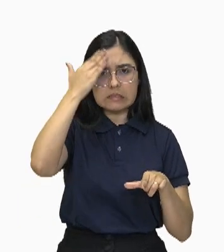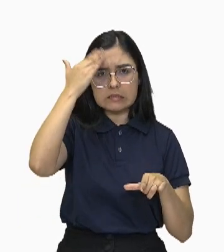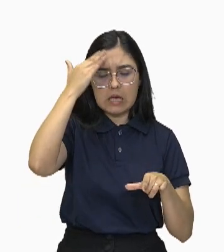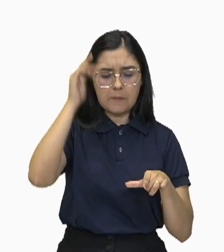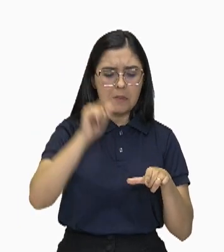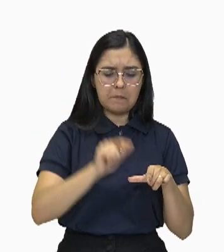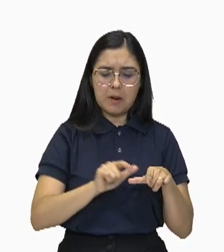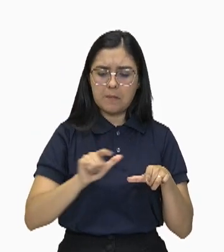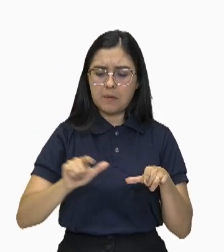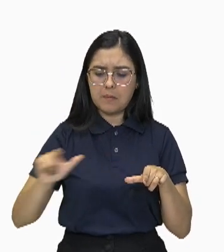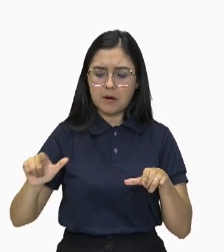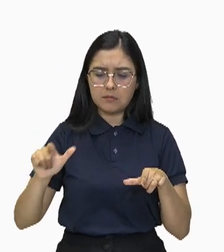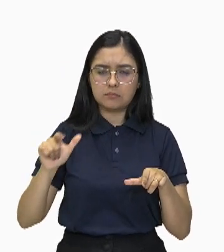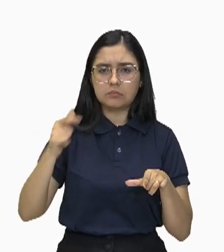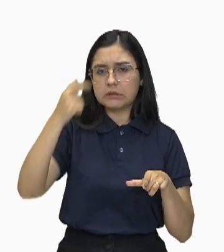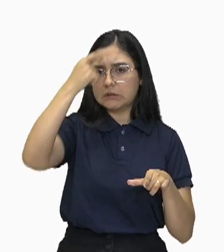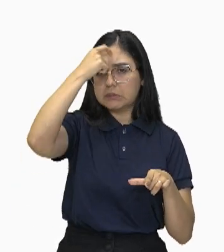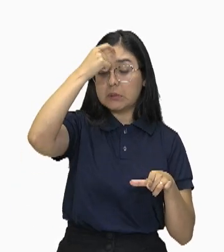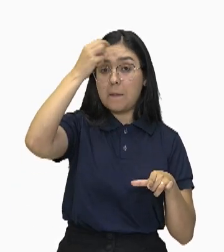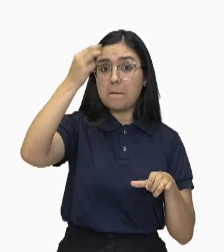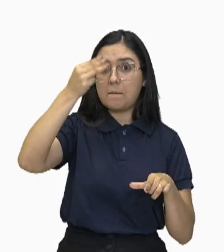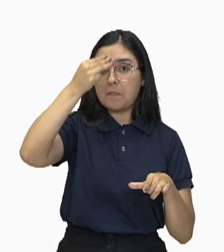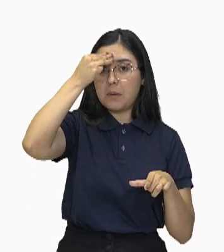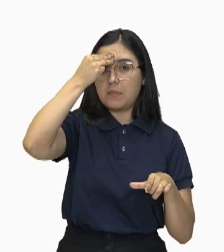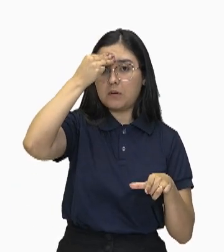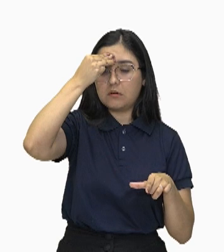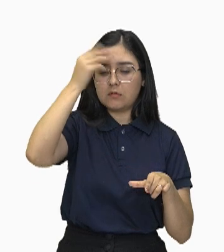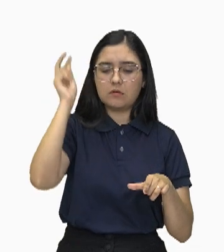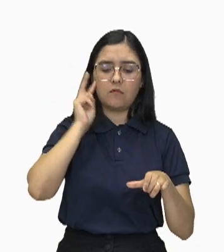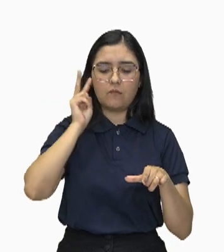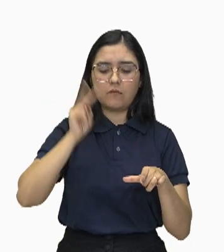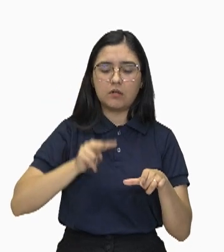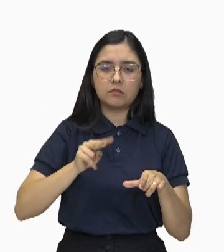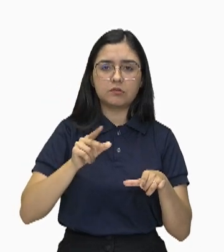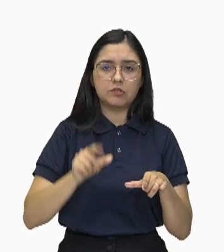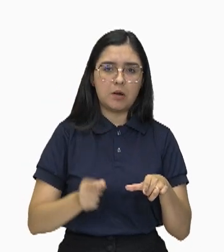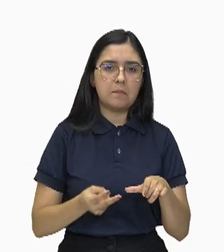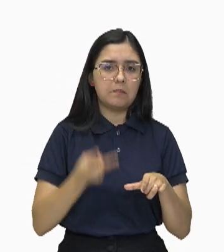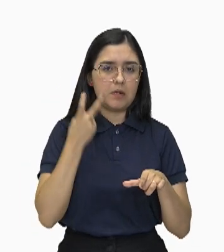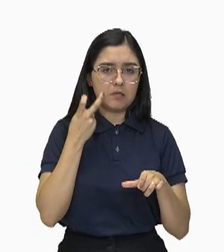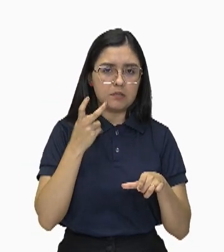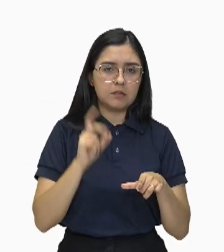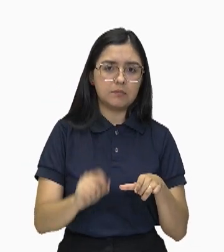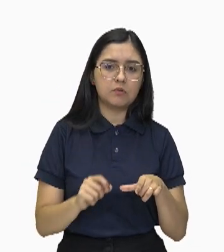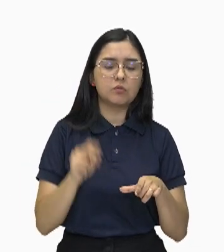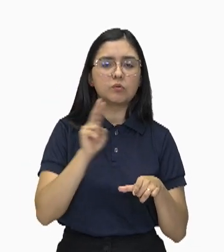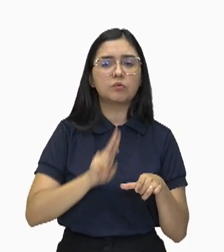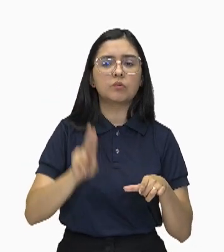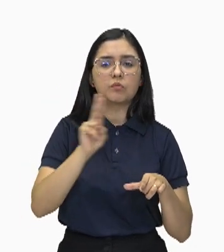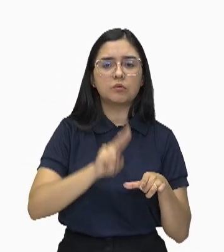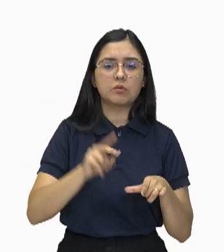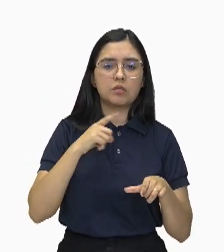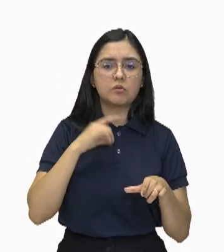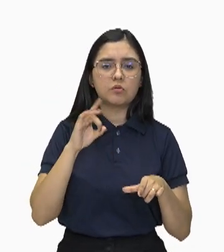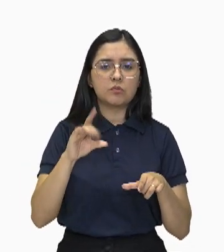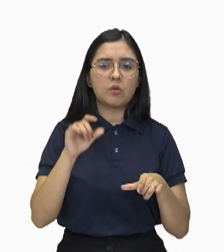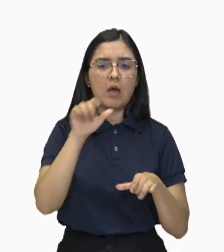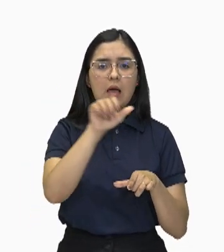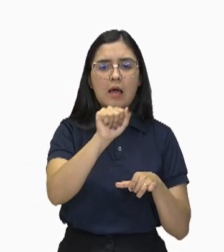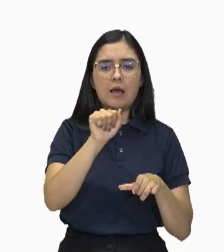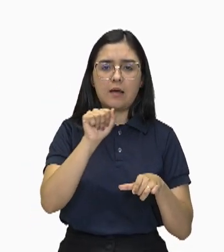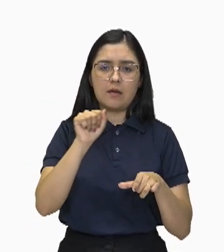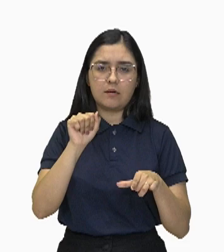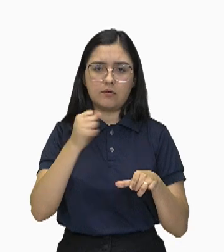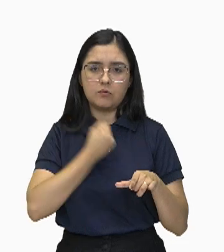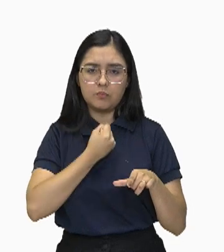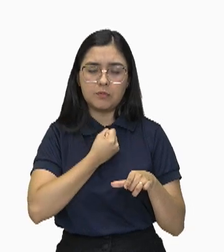na cabeça, de forma que eles enxergam a jogada utilizando somente essas coordenadas. Então o